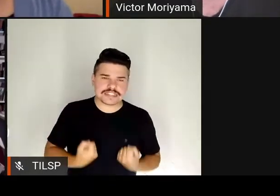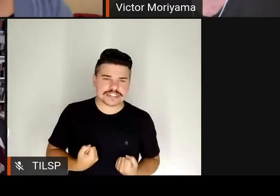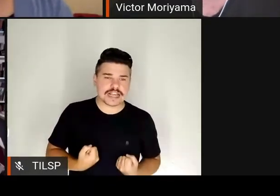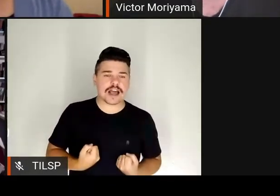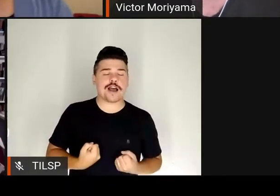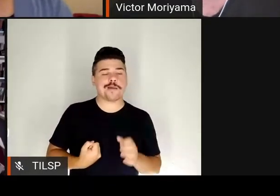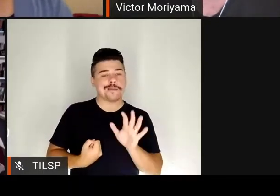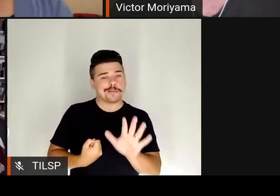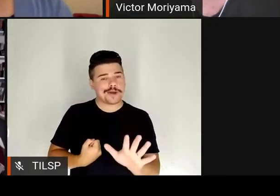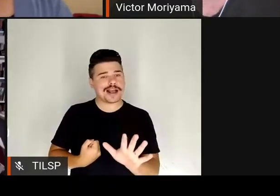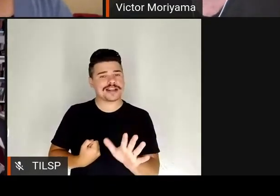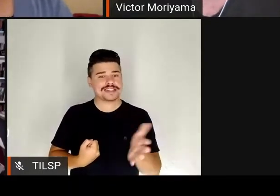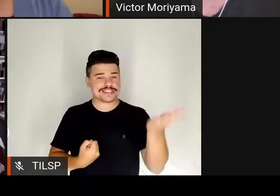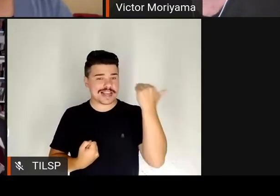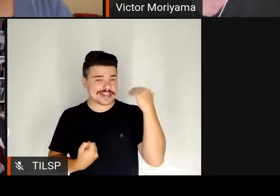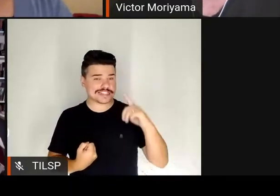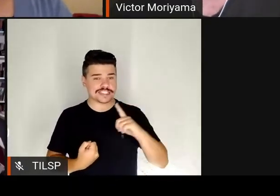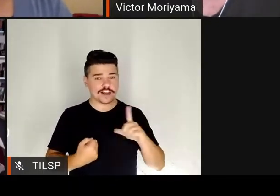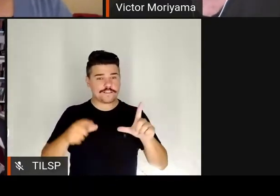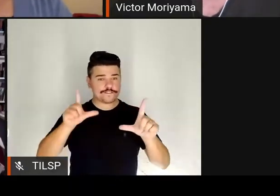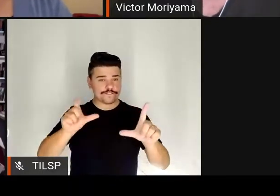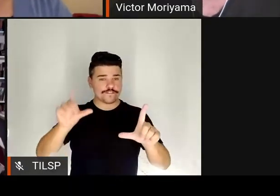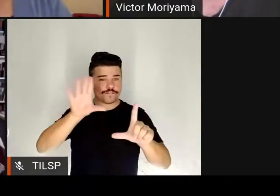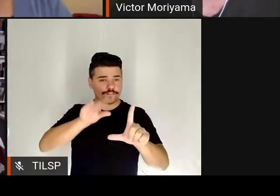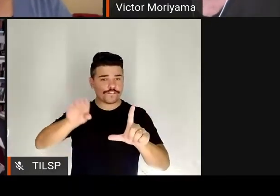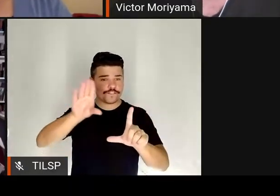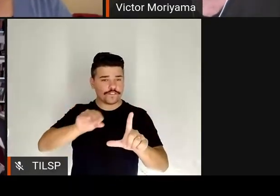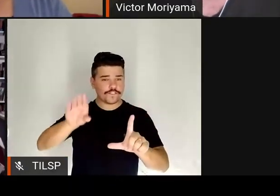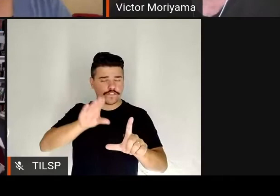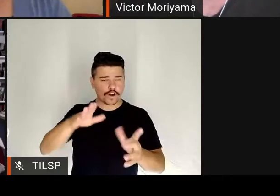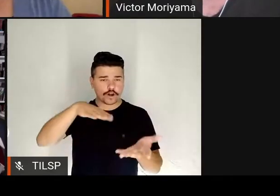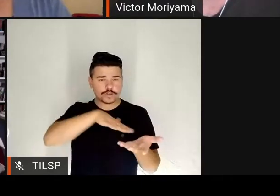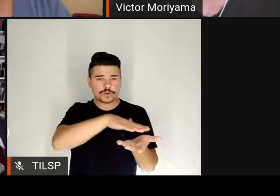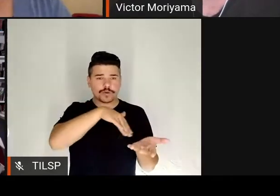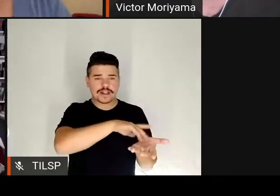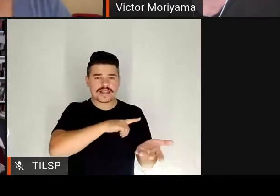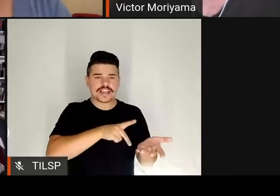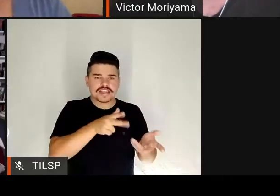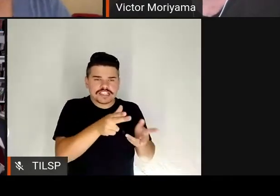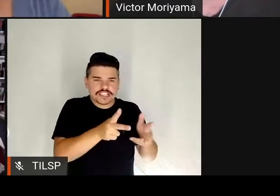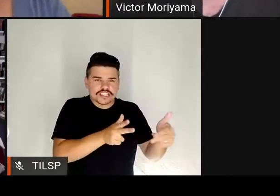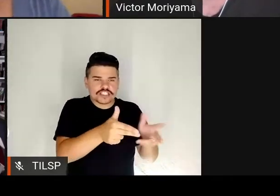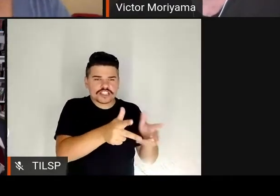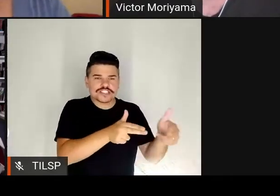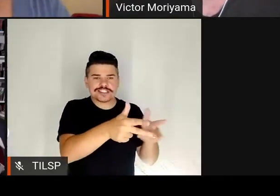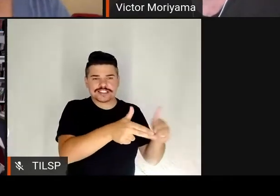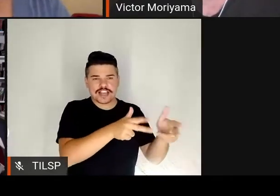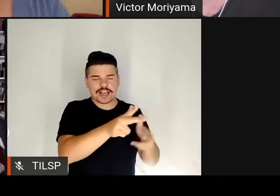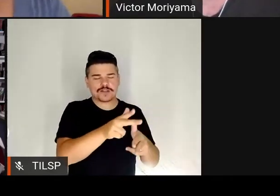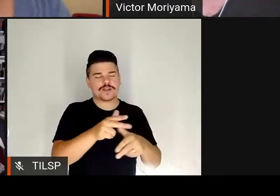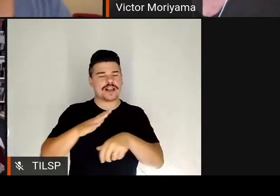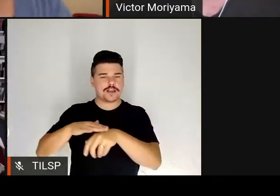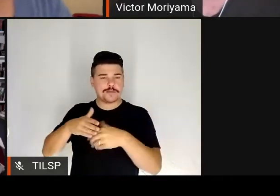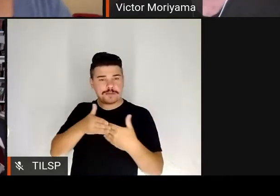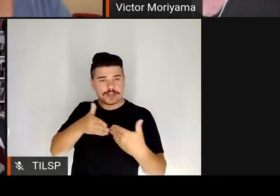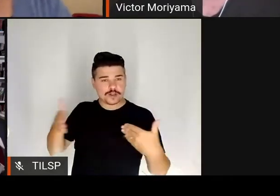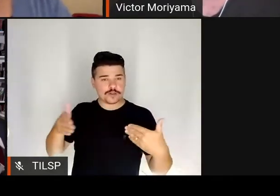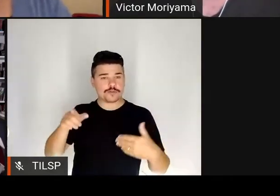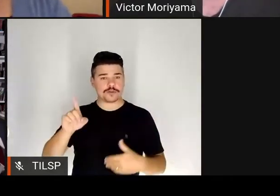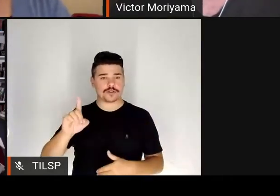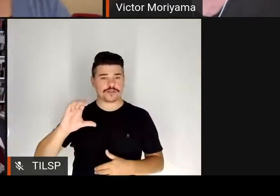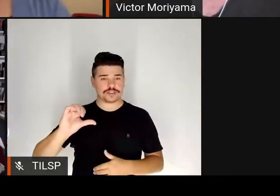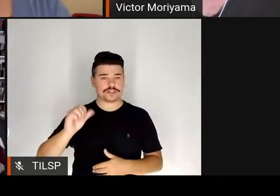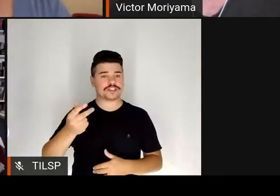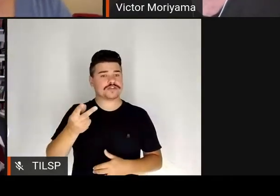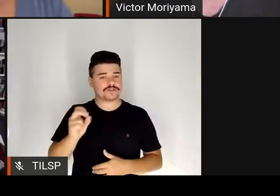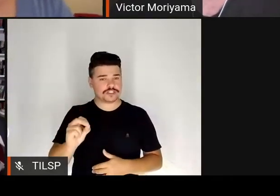por meio dos álbuns fotográficos que estavam sendo editados ali entre o fim da década de 20 e o início da